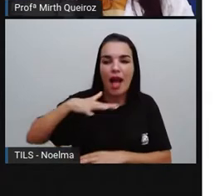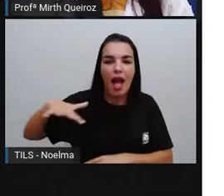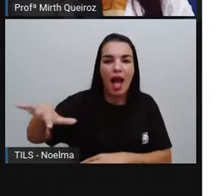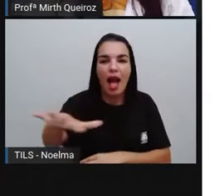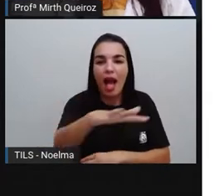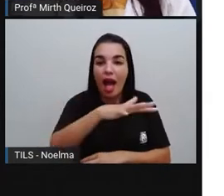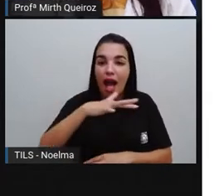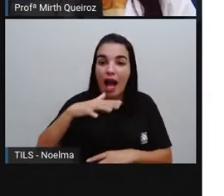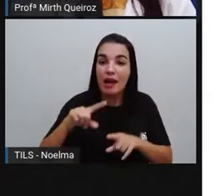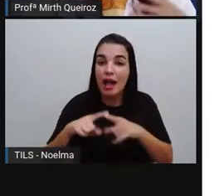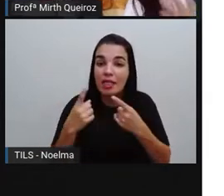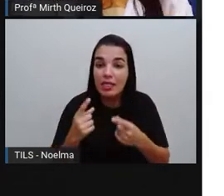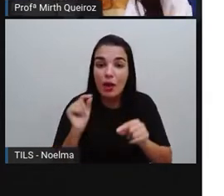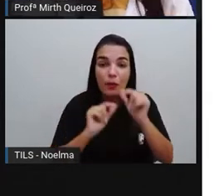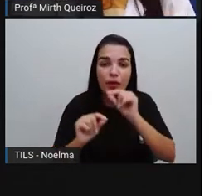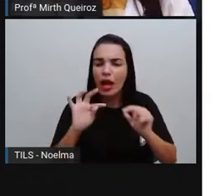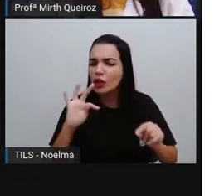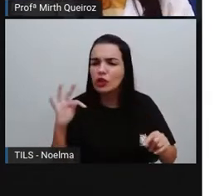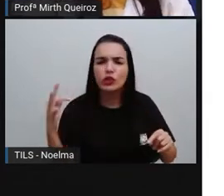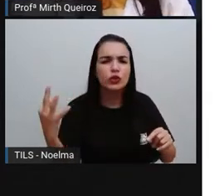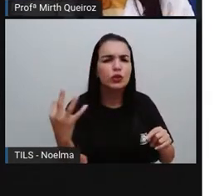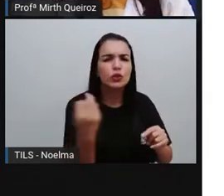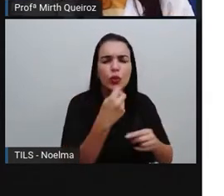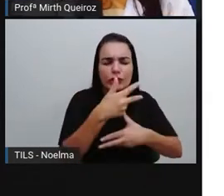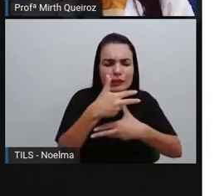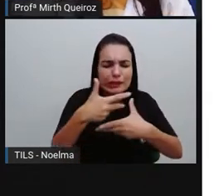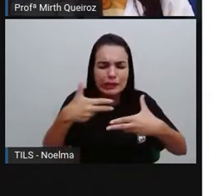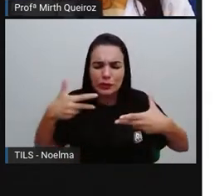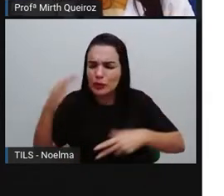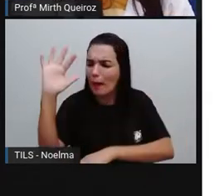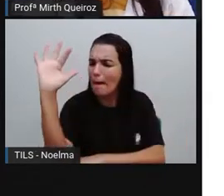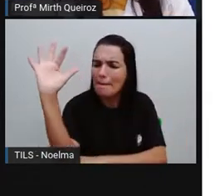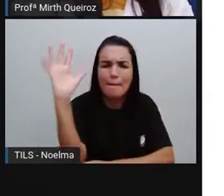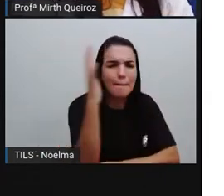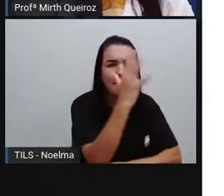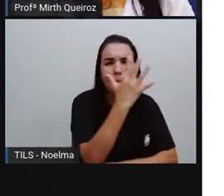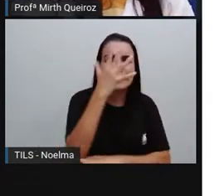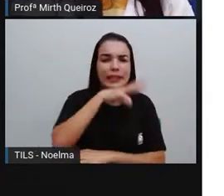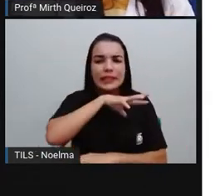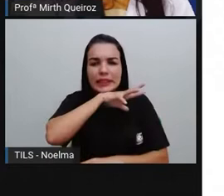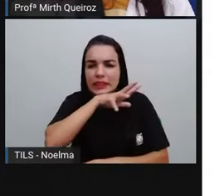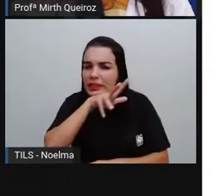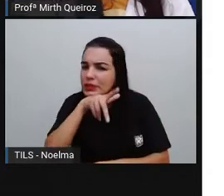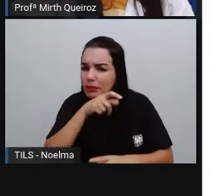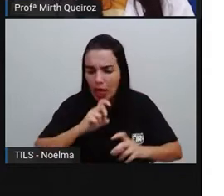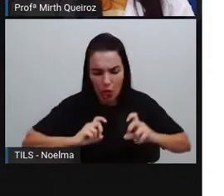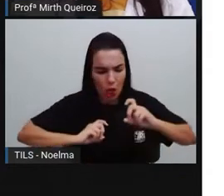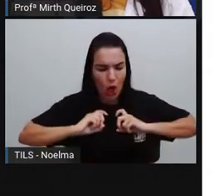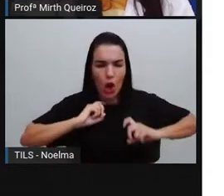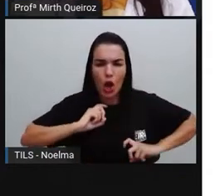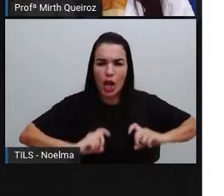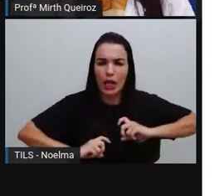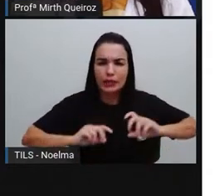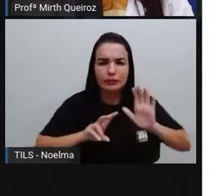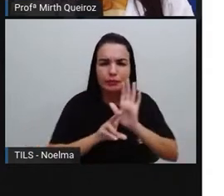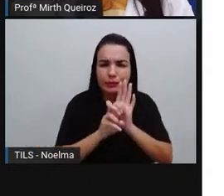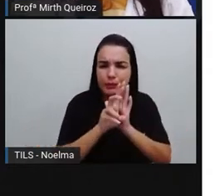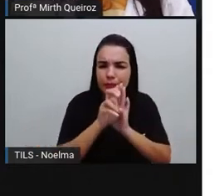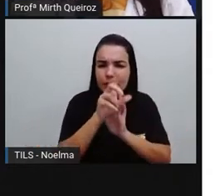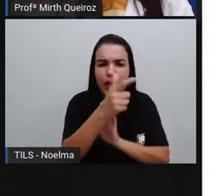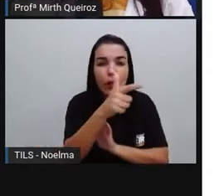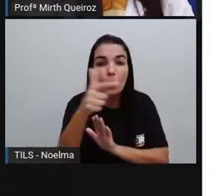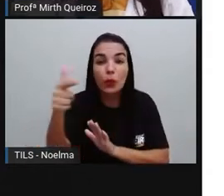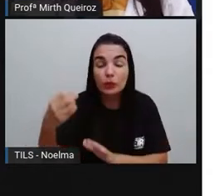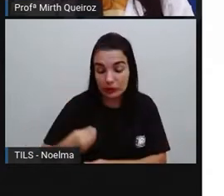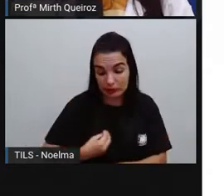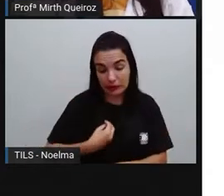portanto, a todas as espécies de plantas, animais, micro-organismos e outros seres vivos de